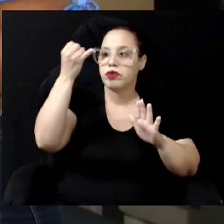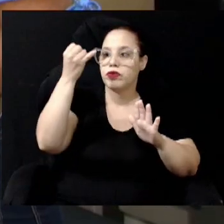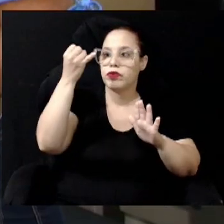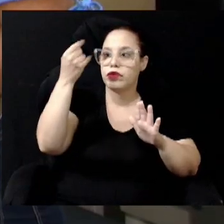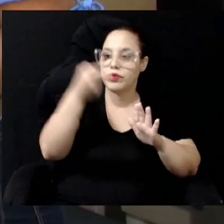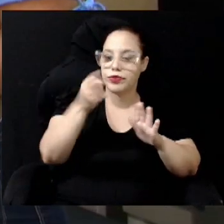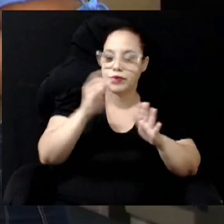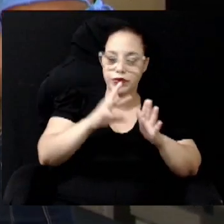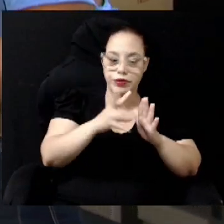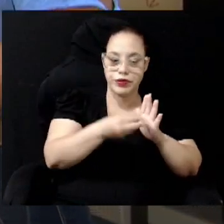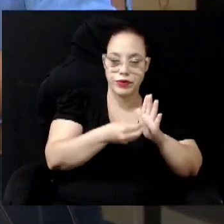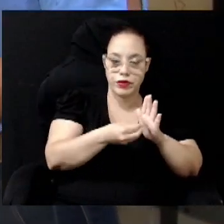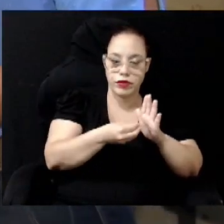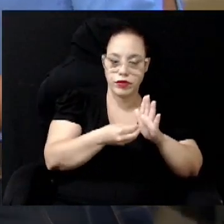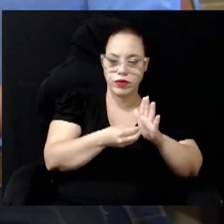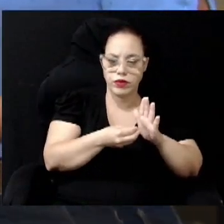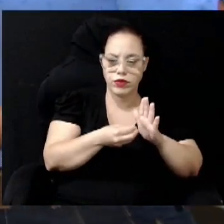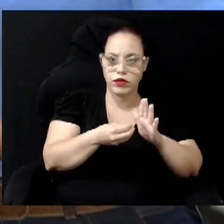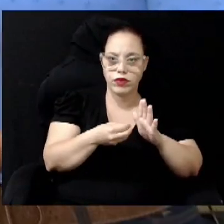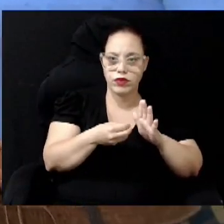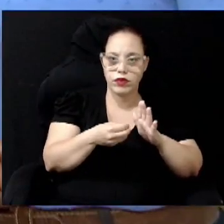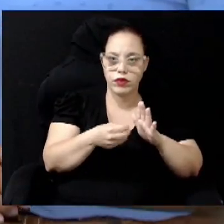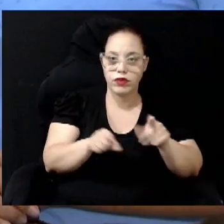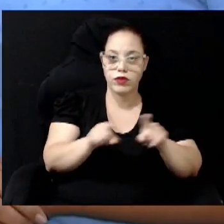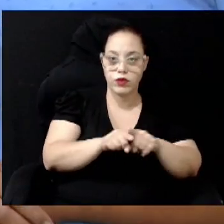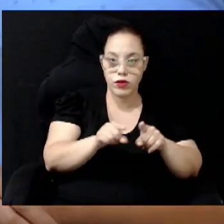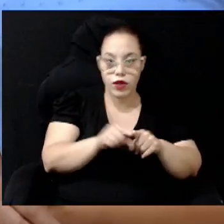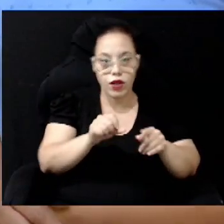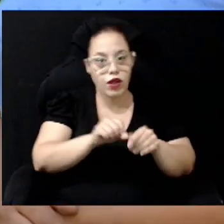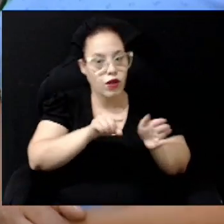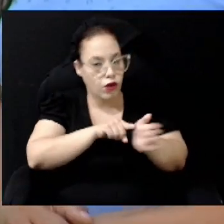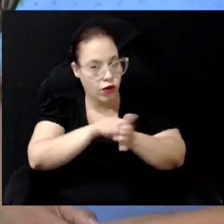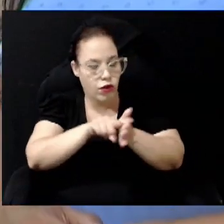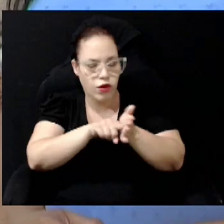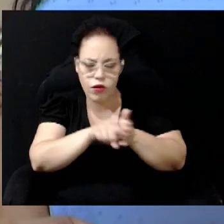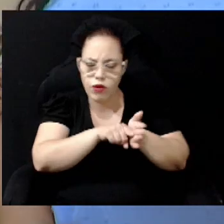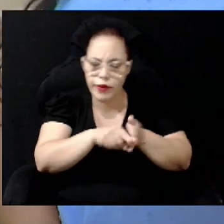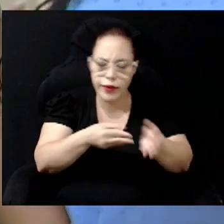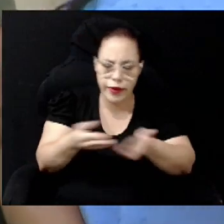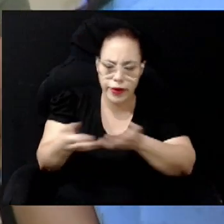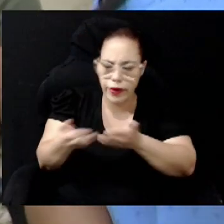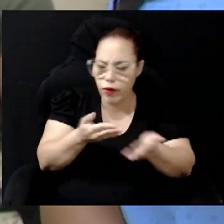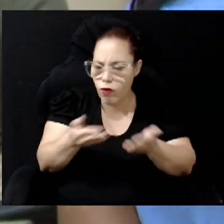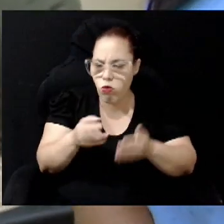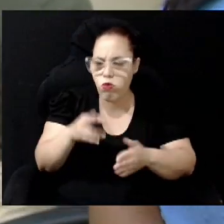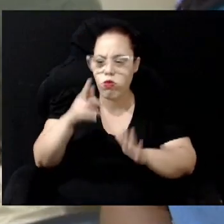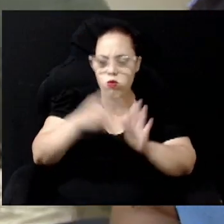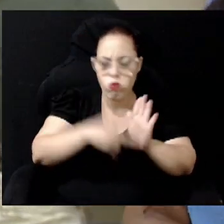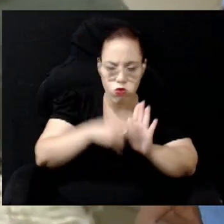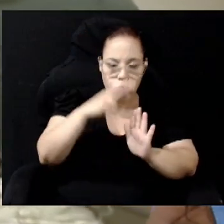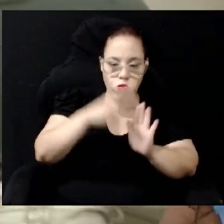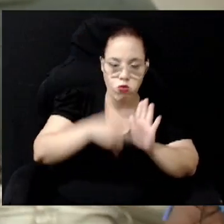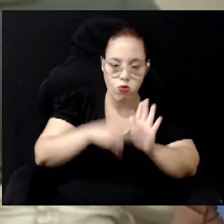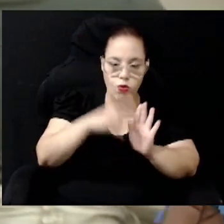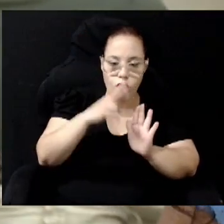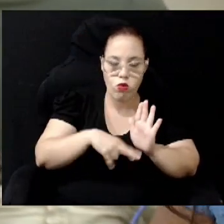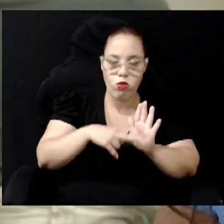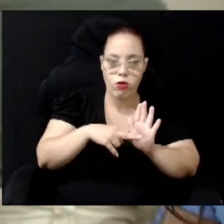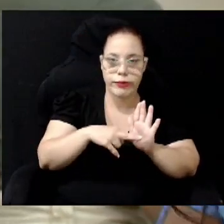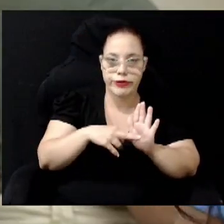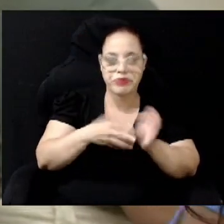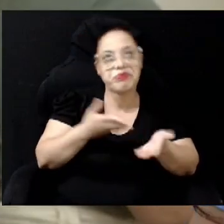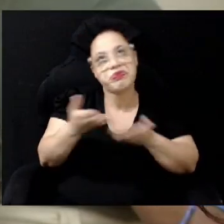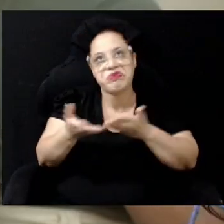meio que interage, você também está fazendo pesquisa. A gente segue algumas regras, alguns procedimentos